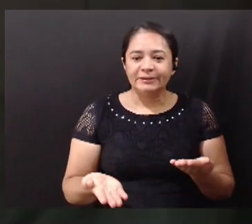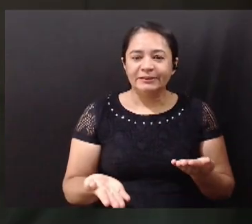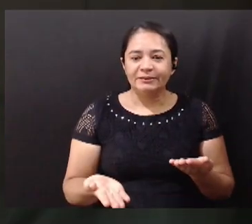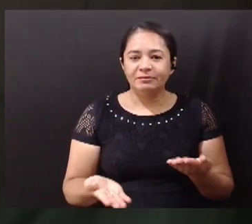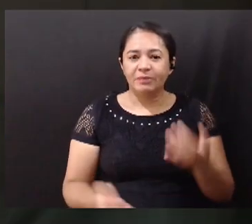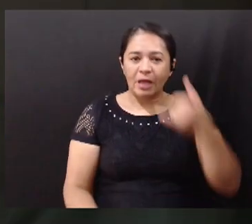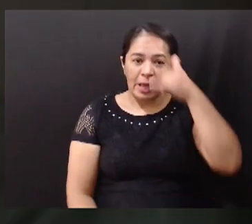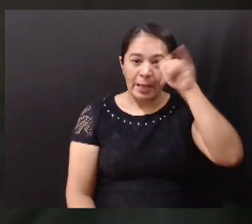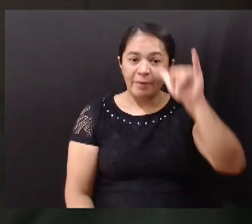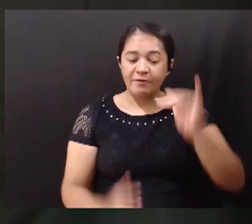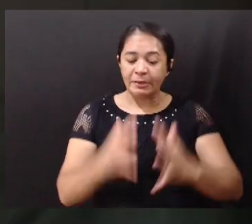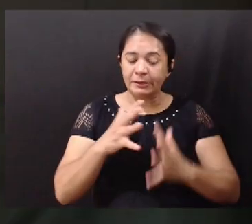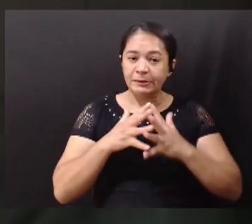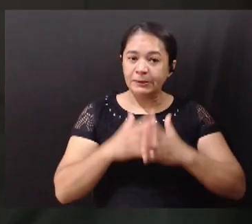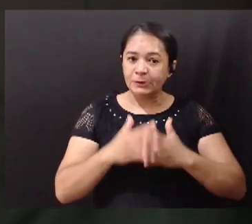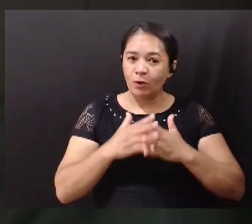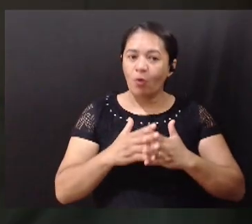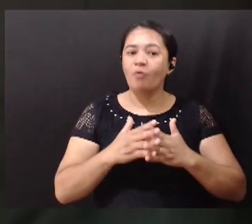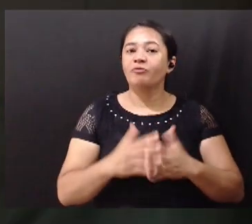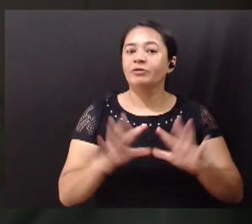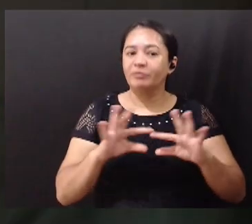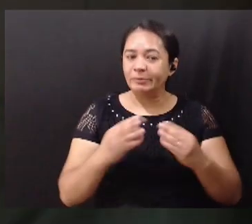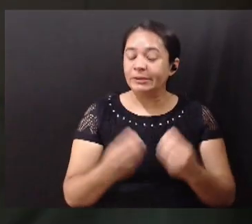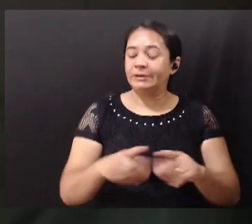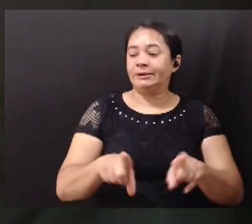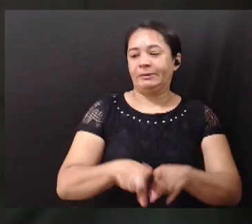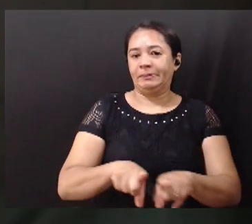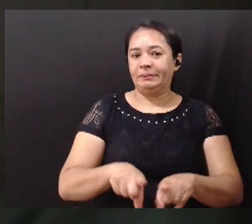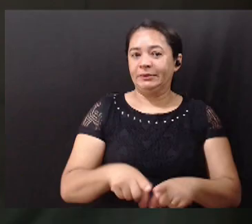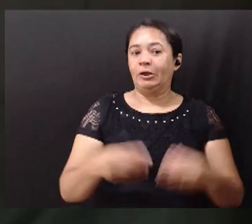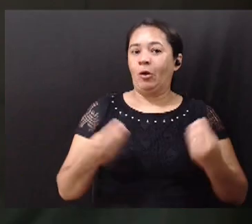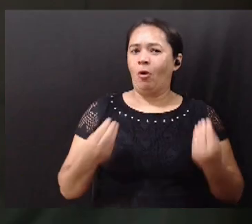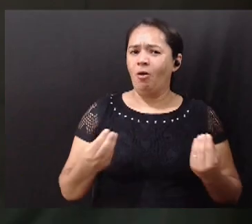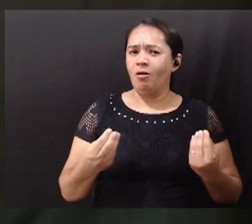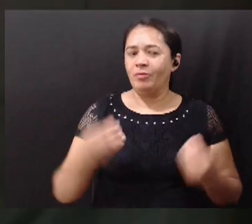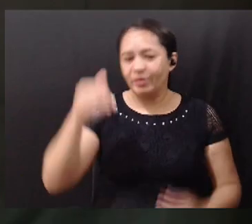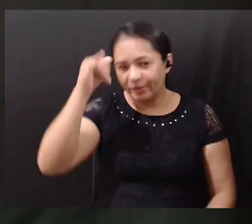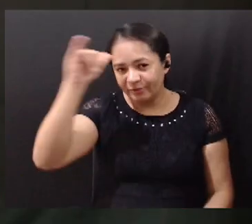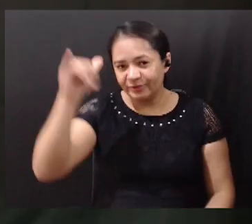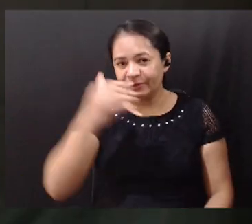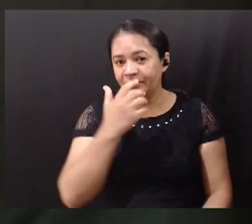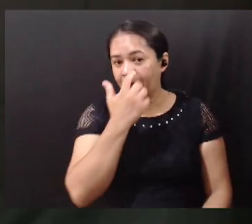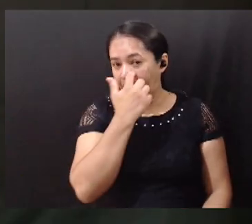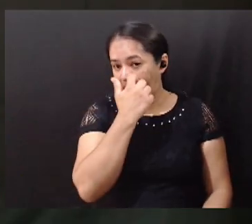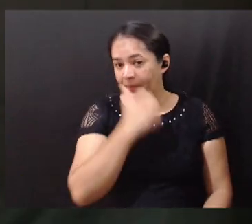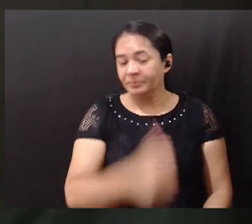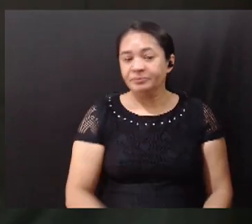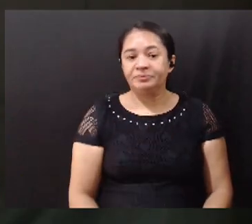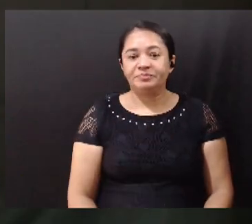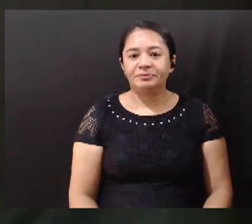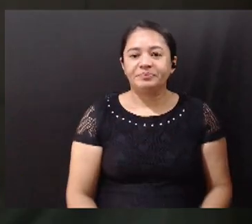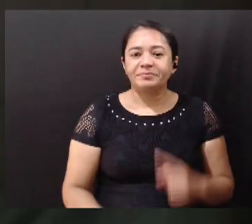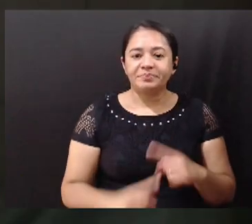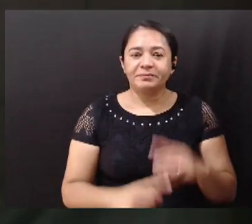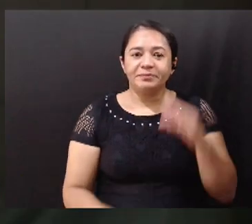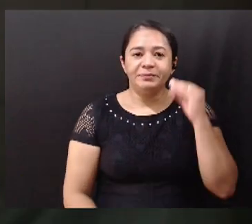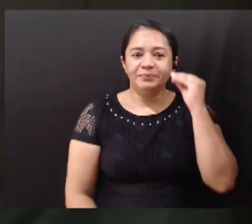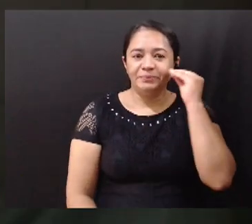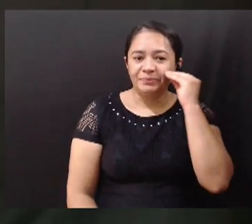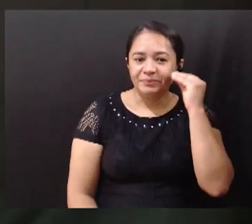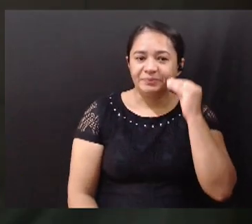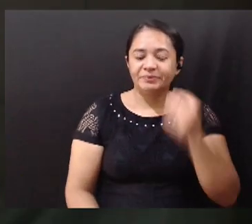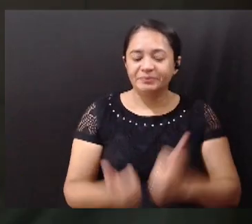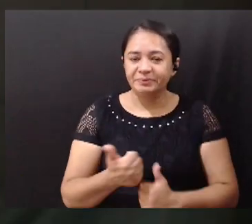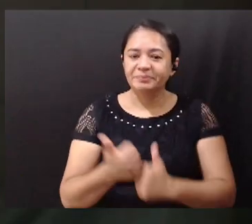conflito familiar também, né? A partir do momento que eles estão todos ali tentando dar o apoio para cuidar dessa criança nas